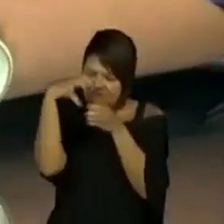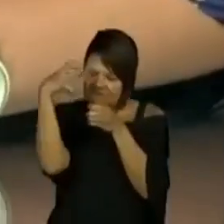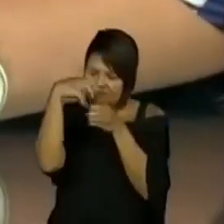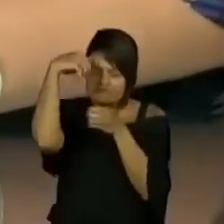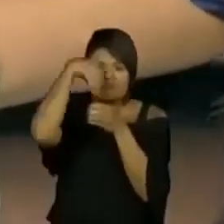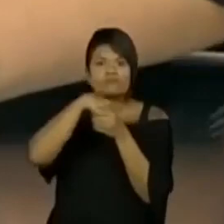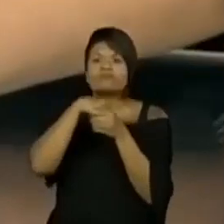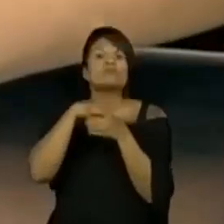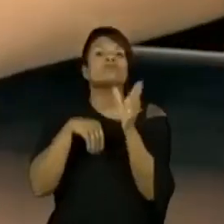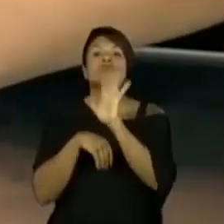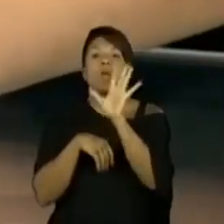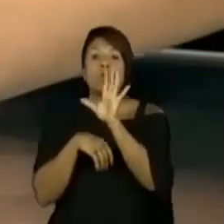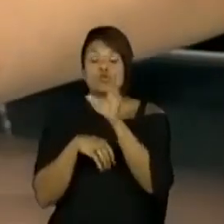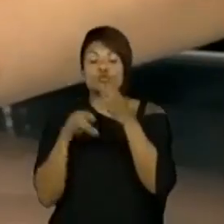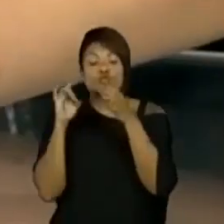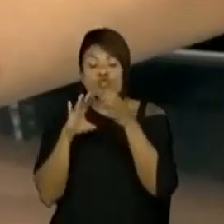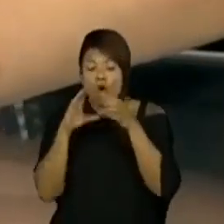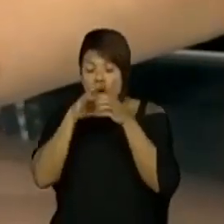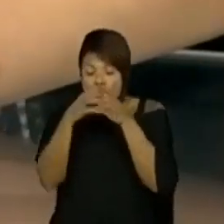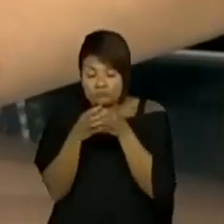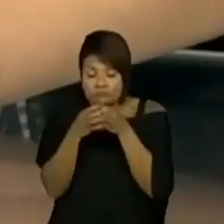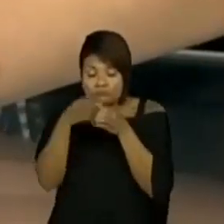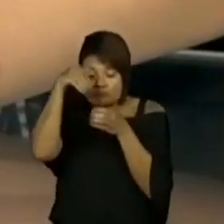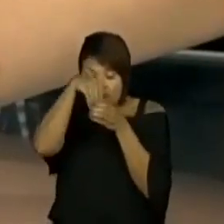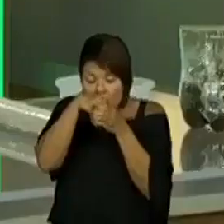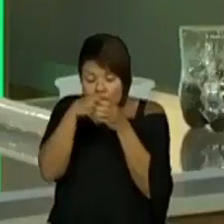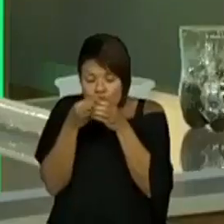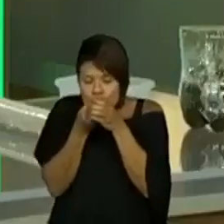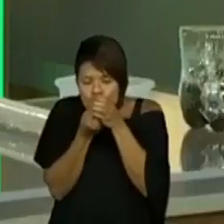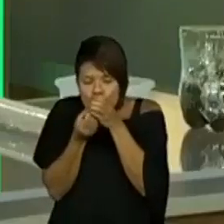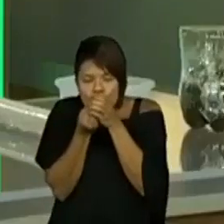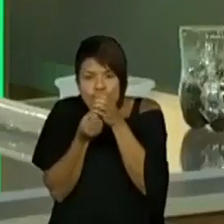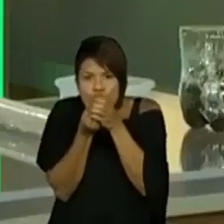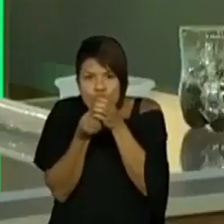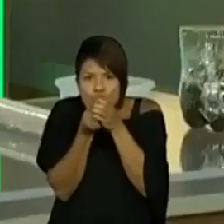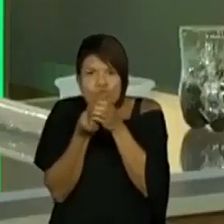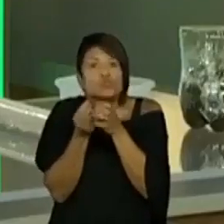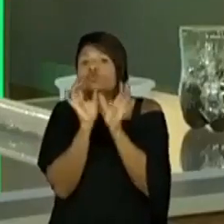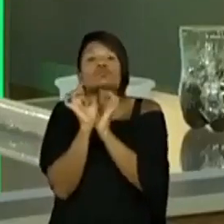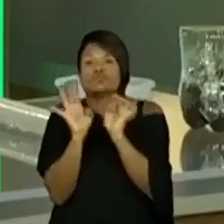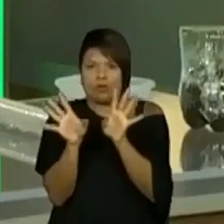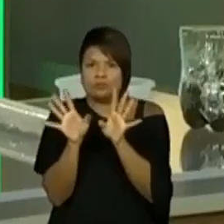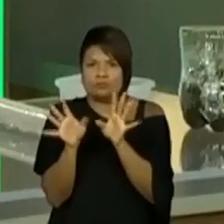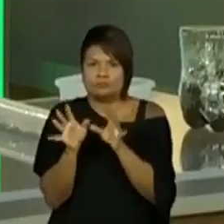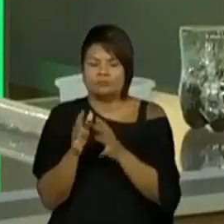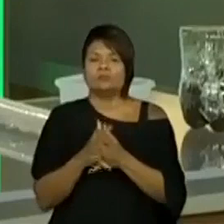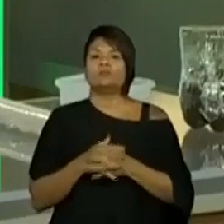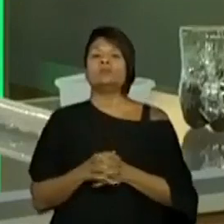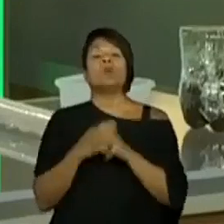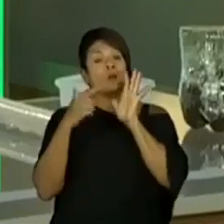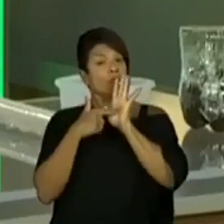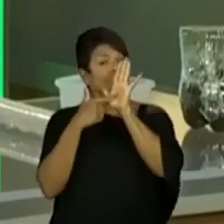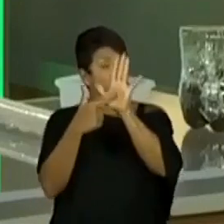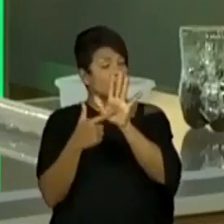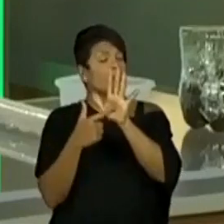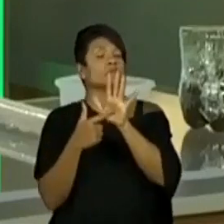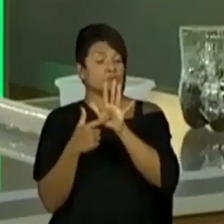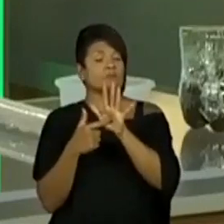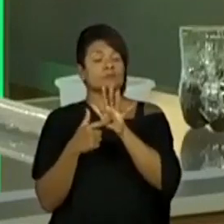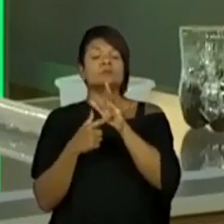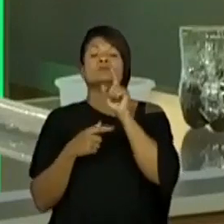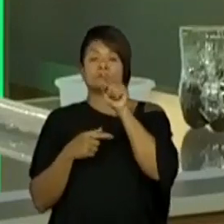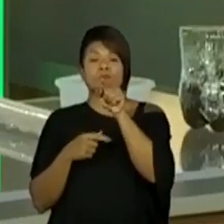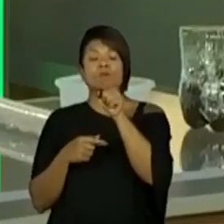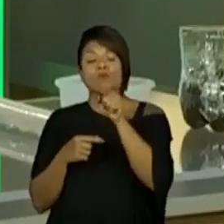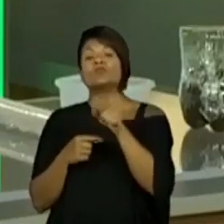tudo aconteça aqui dentro do meu experimento, tá bom? Vou mostrar para vocês como que isso